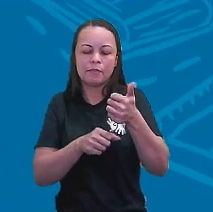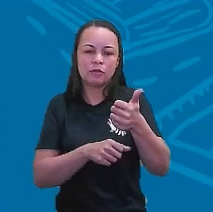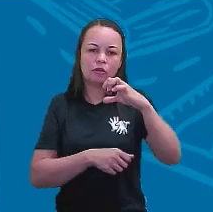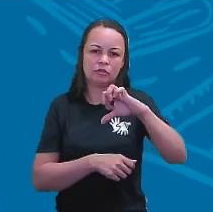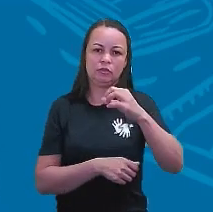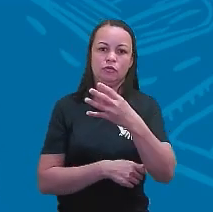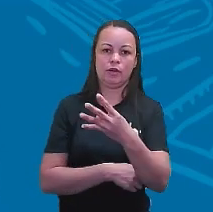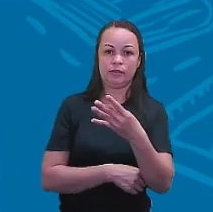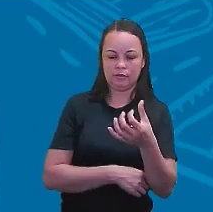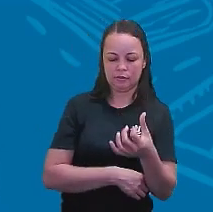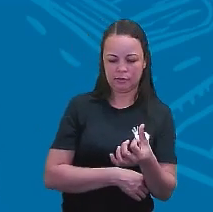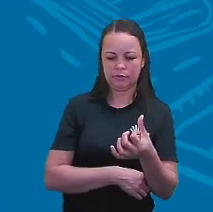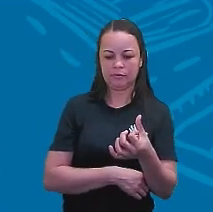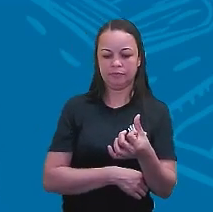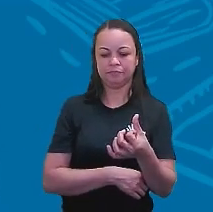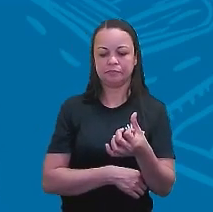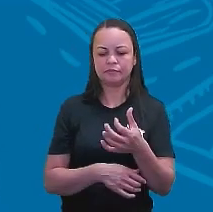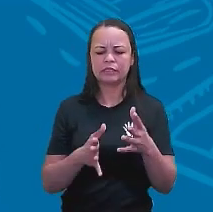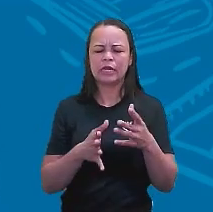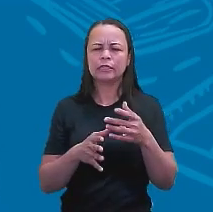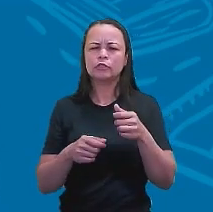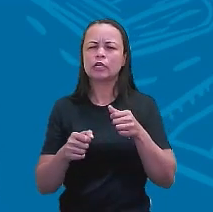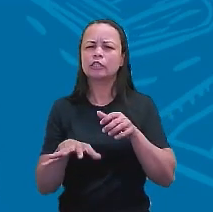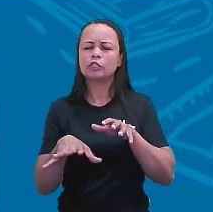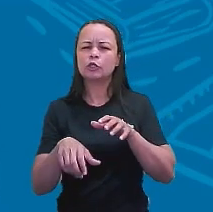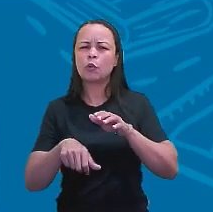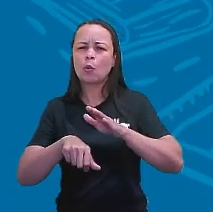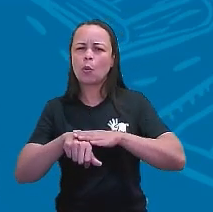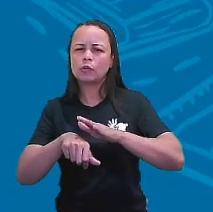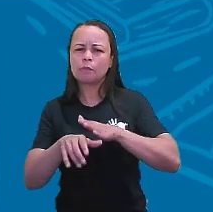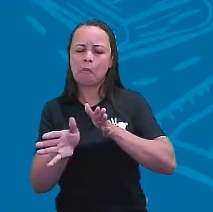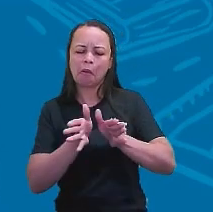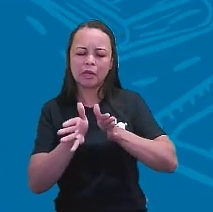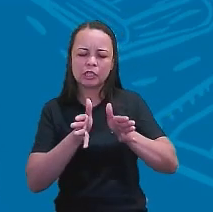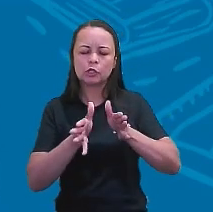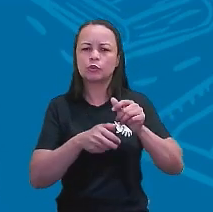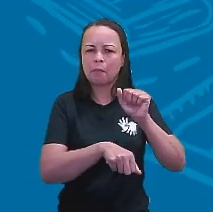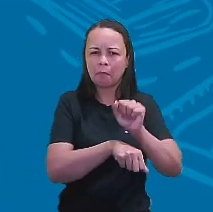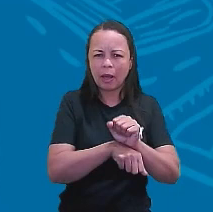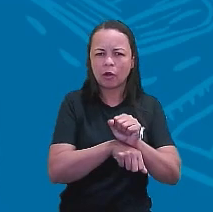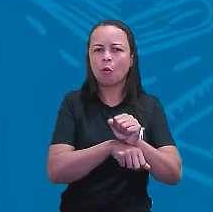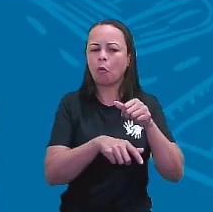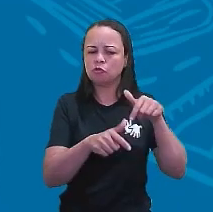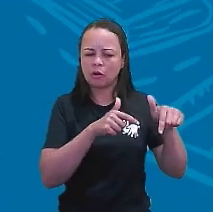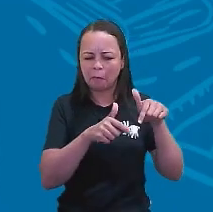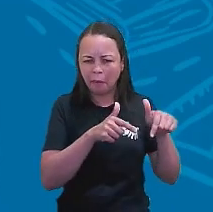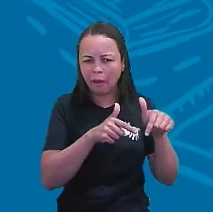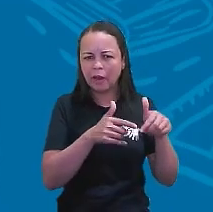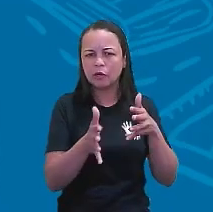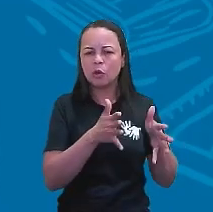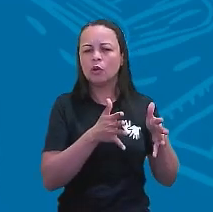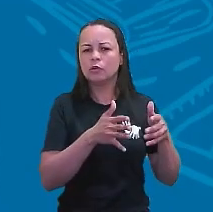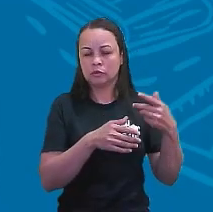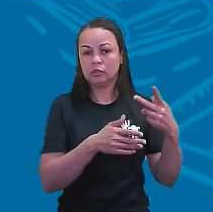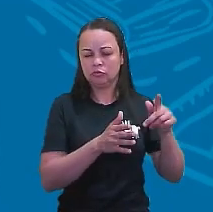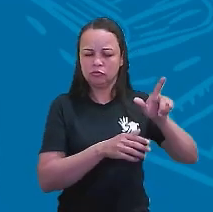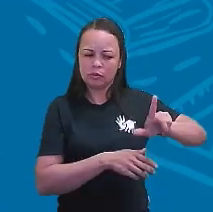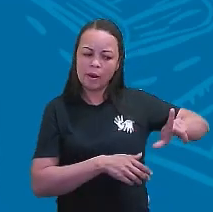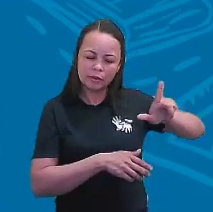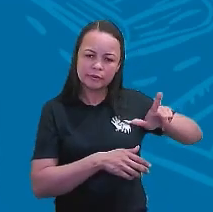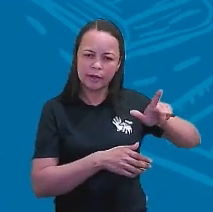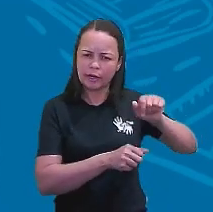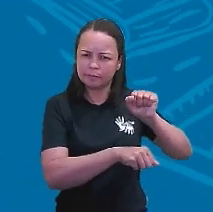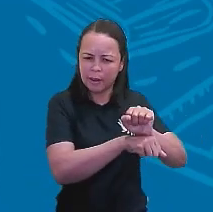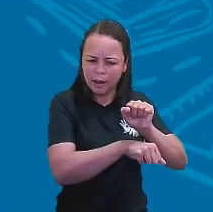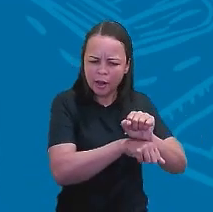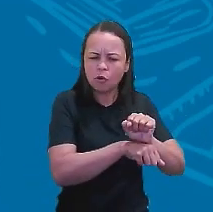esse período, ele deu uma paradinha aí, interrompeu os trabalhos que ele fazia, no caso, os trabalhos literários. Então,